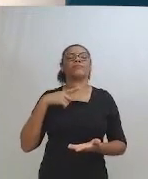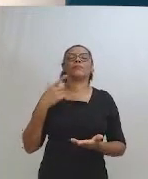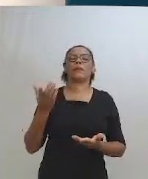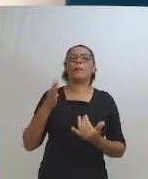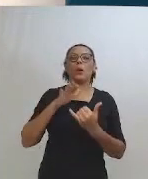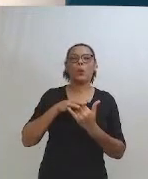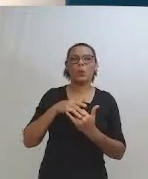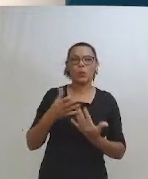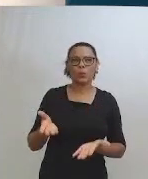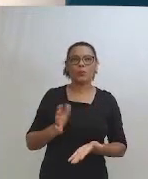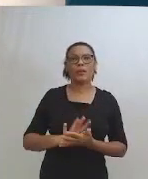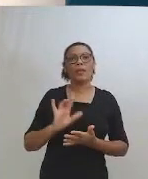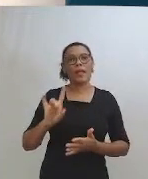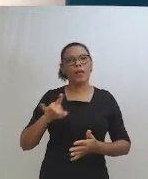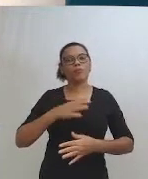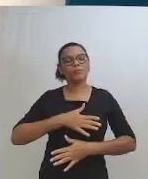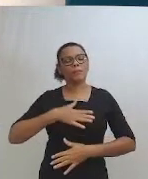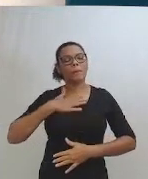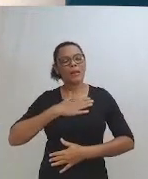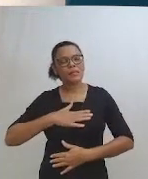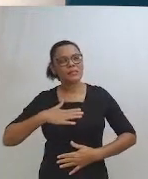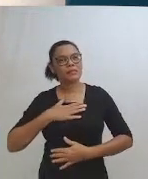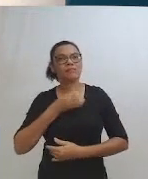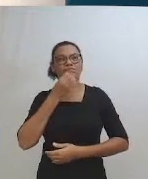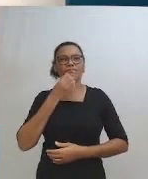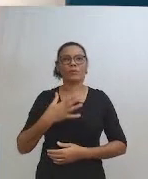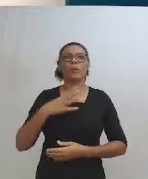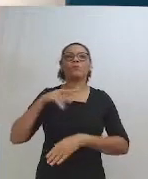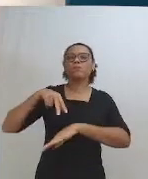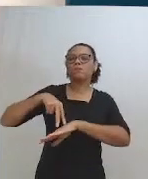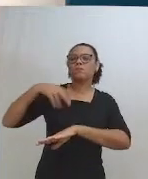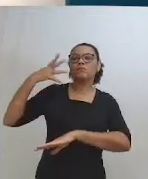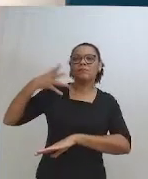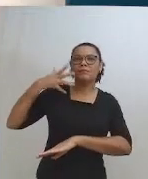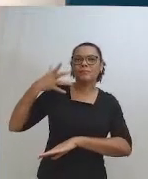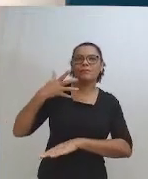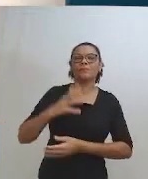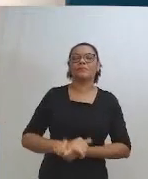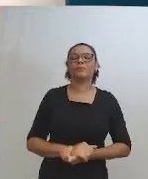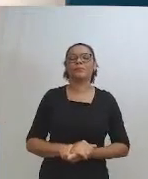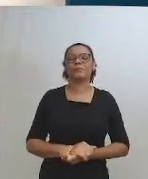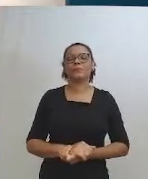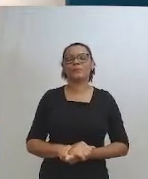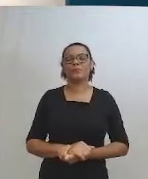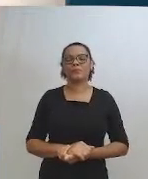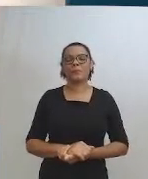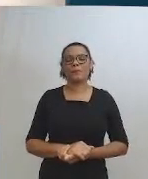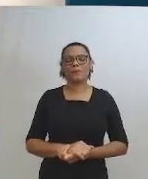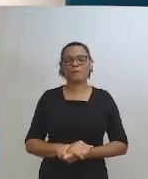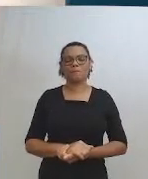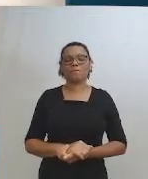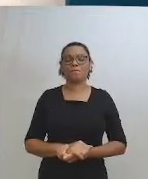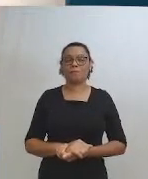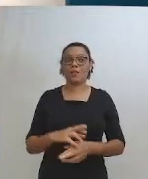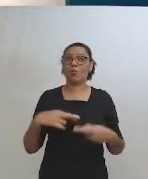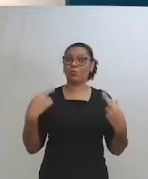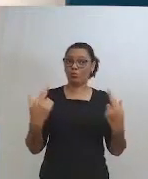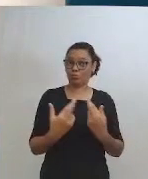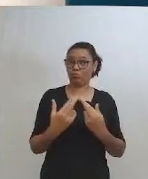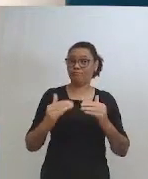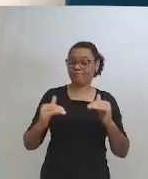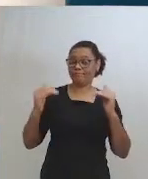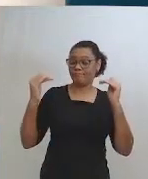um prazer sustentar oralmente perante esta superior